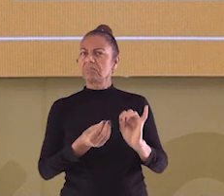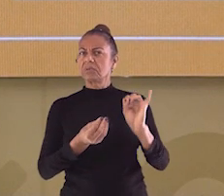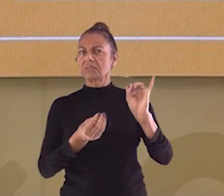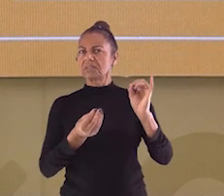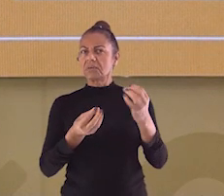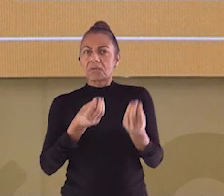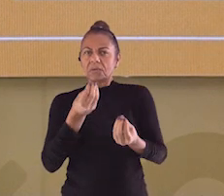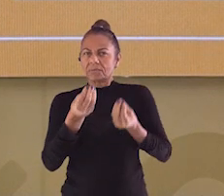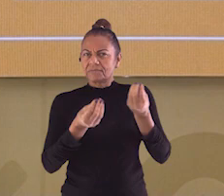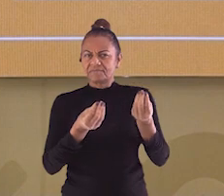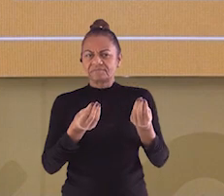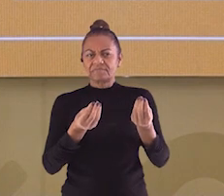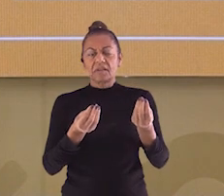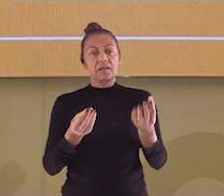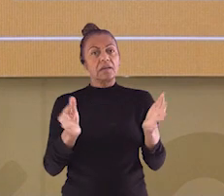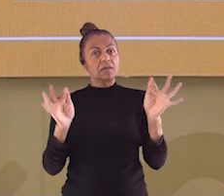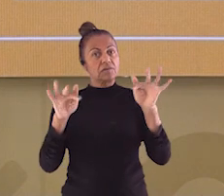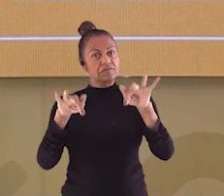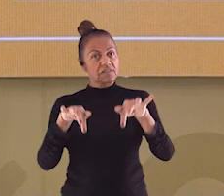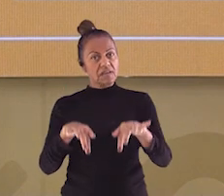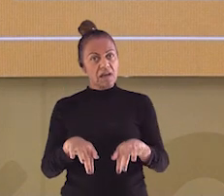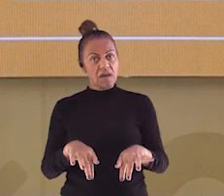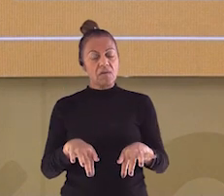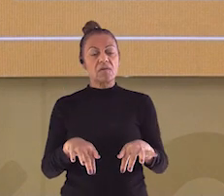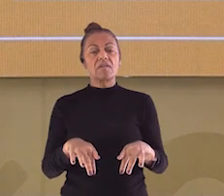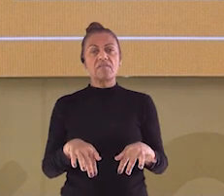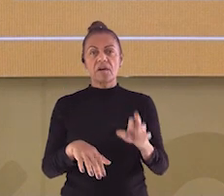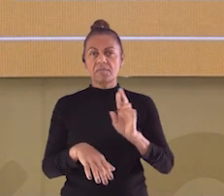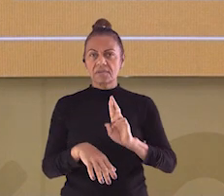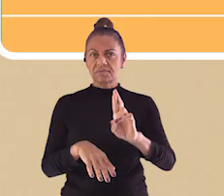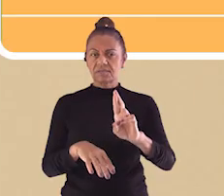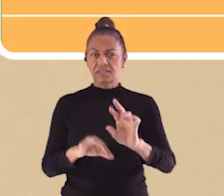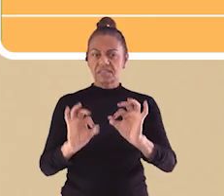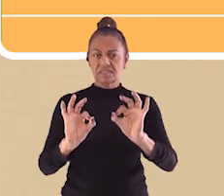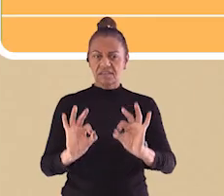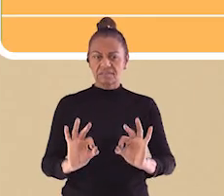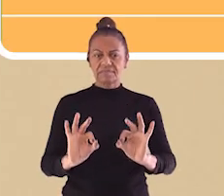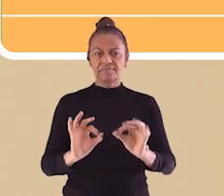ao fim da aula iremos fazer a correção. Então, valendo!